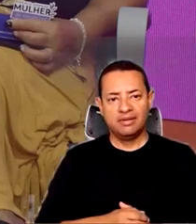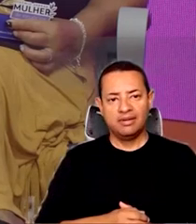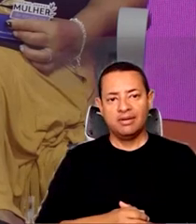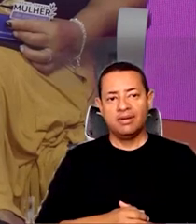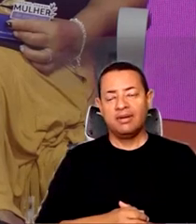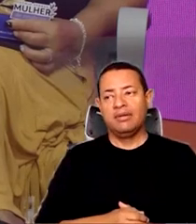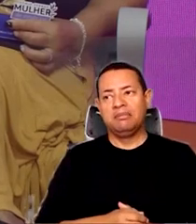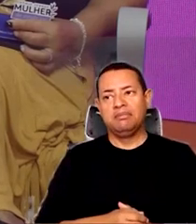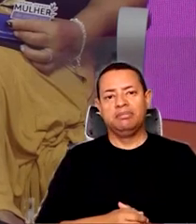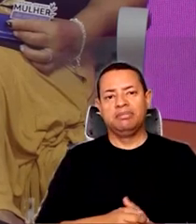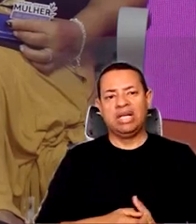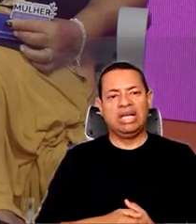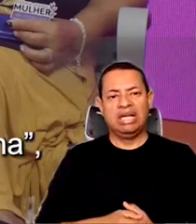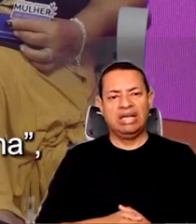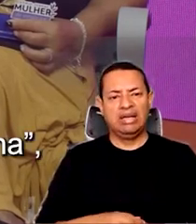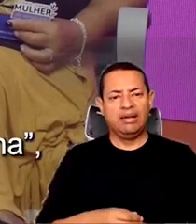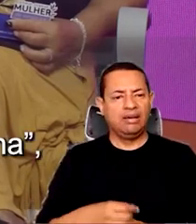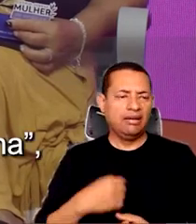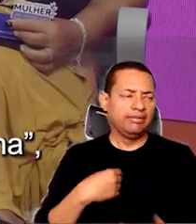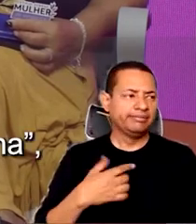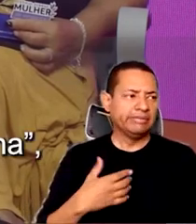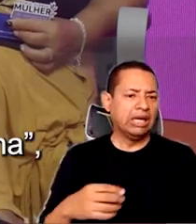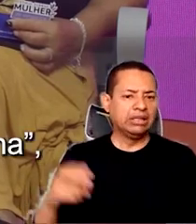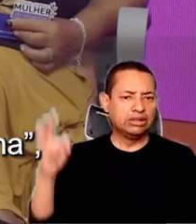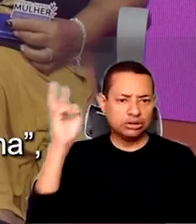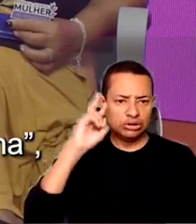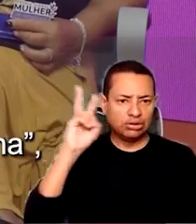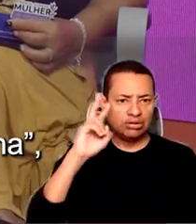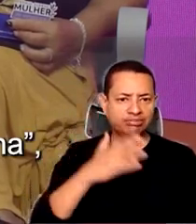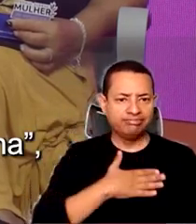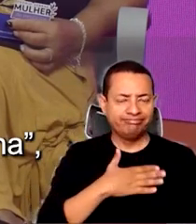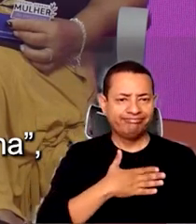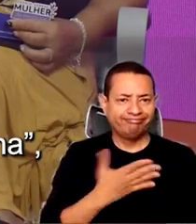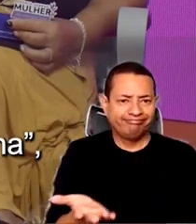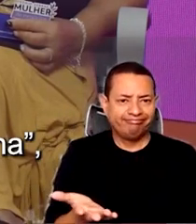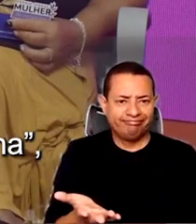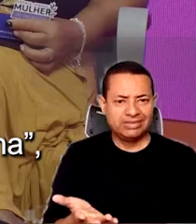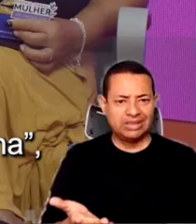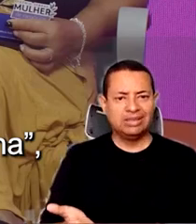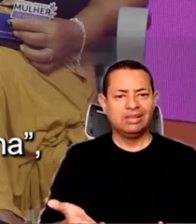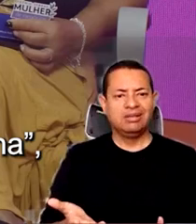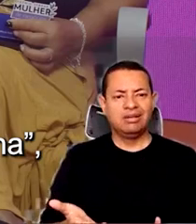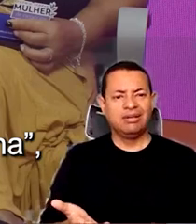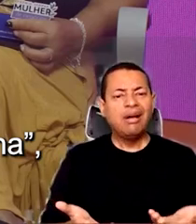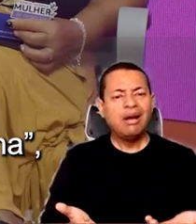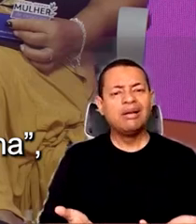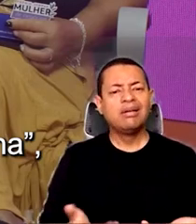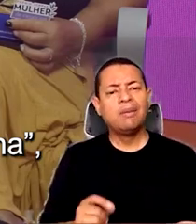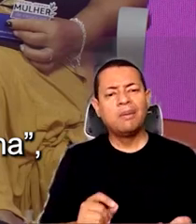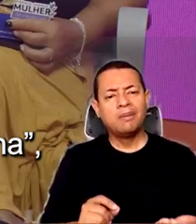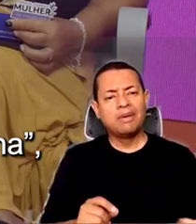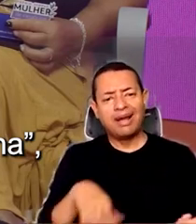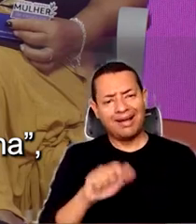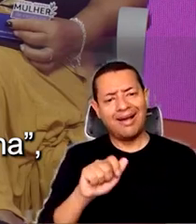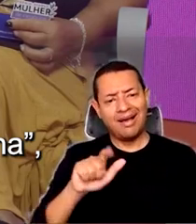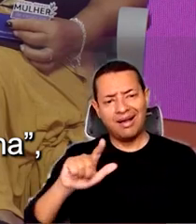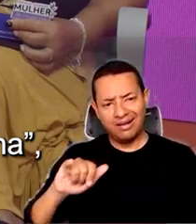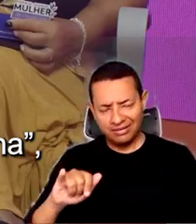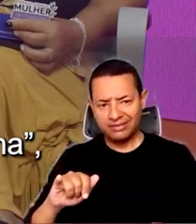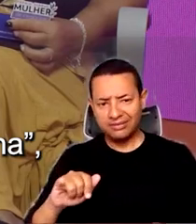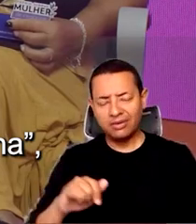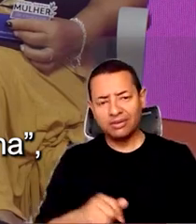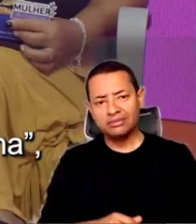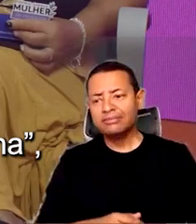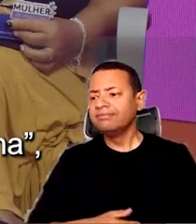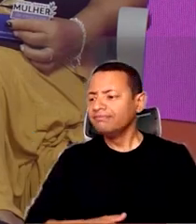não tava assim fal Ah minha história eu vou contar minha história foi Catarina que é a minha al né que